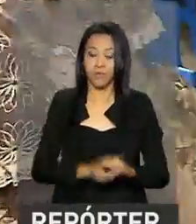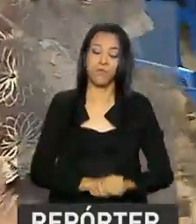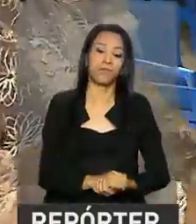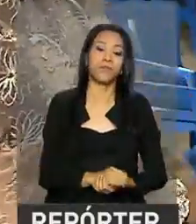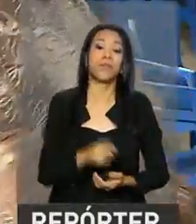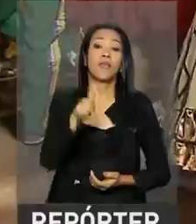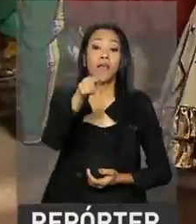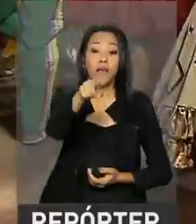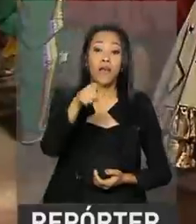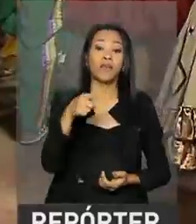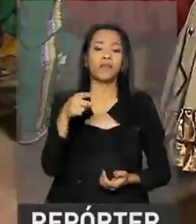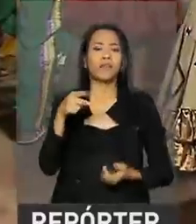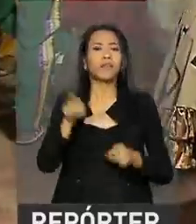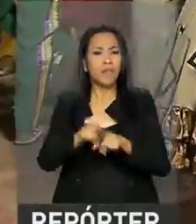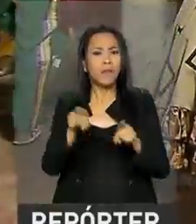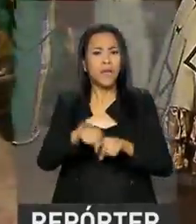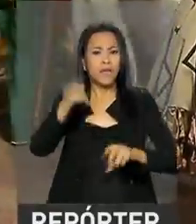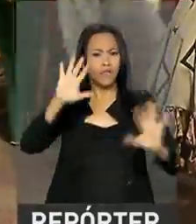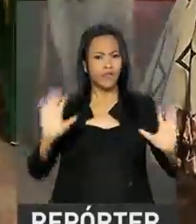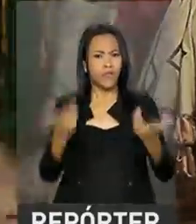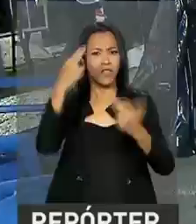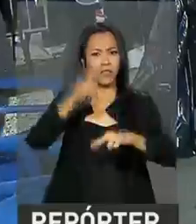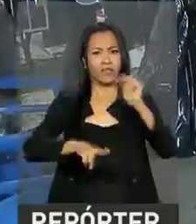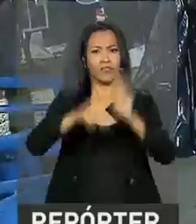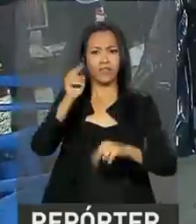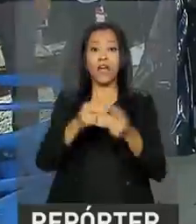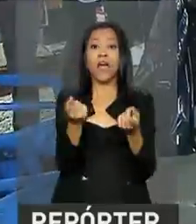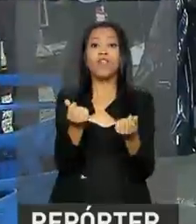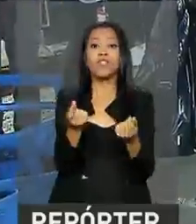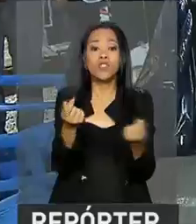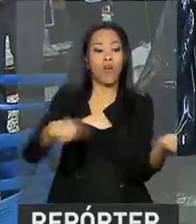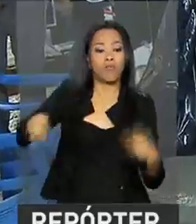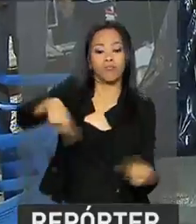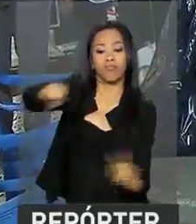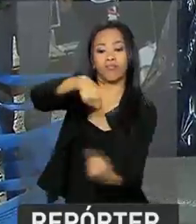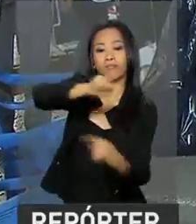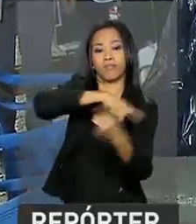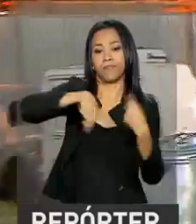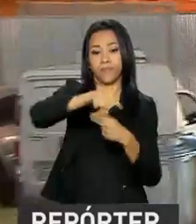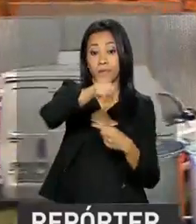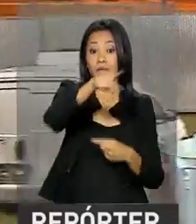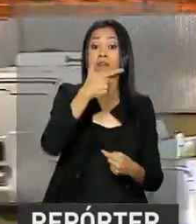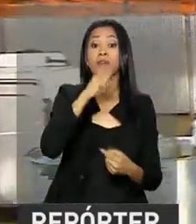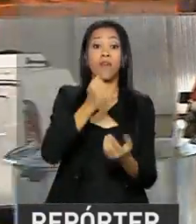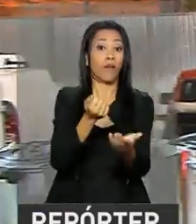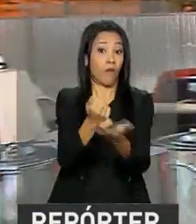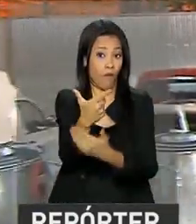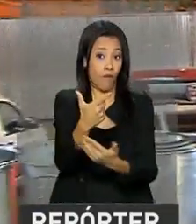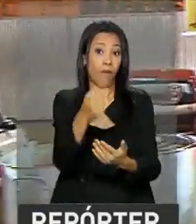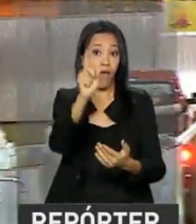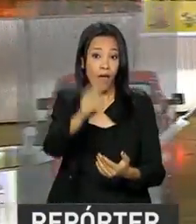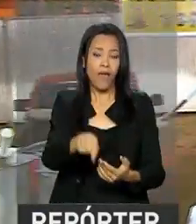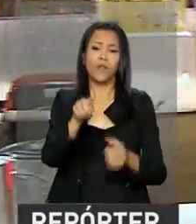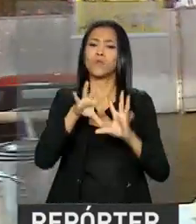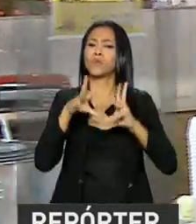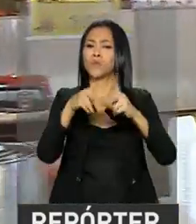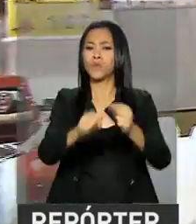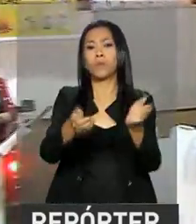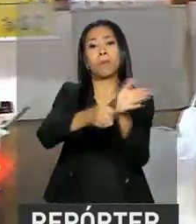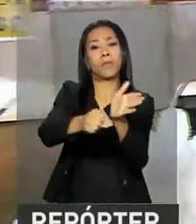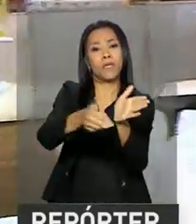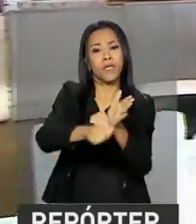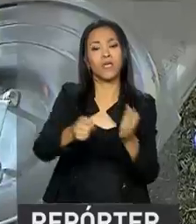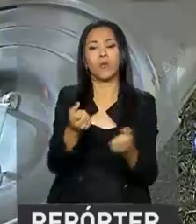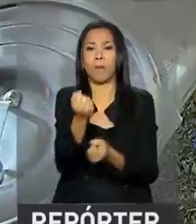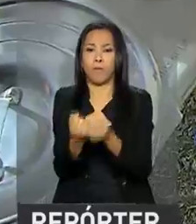juninas também movimentam a economia das comunidades. Os principais produtos consumidos nos eventos são derivados do milho,